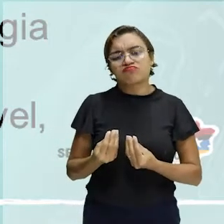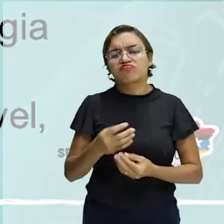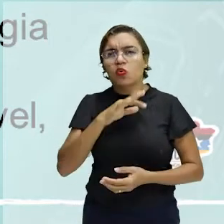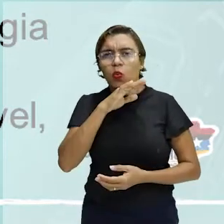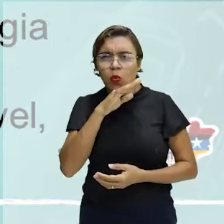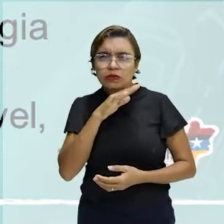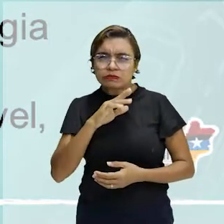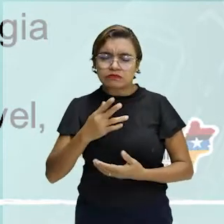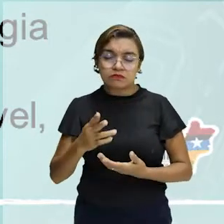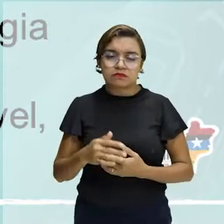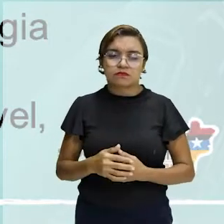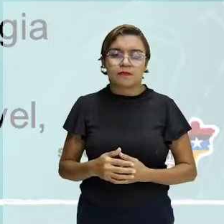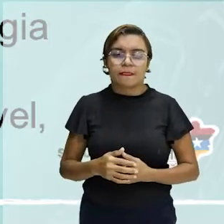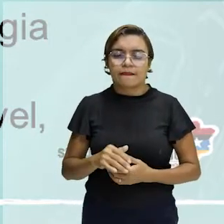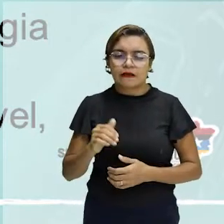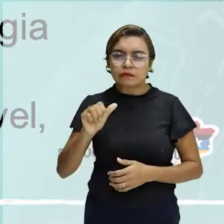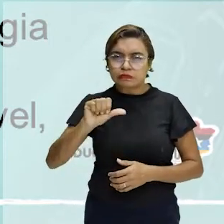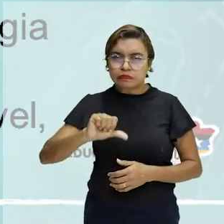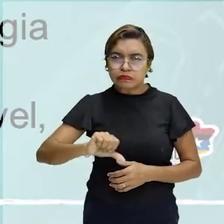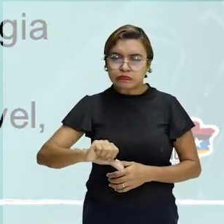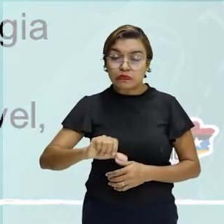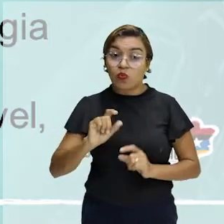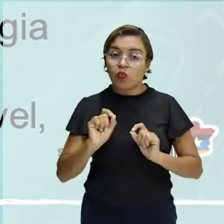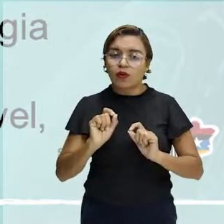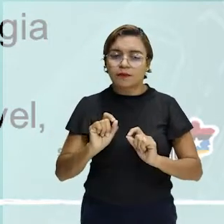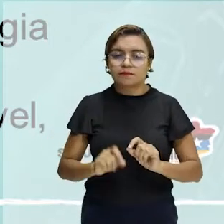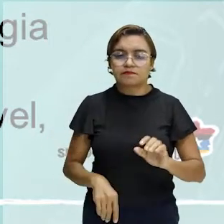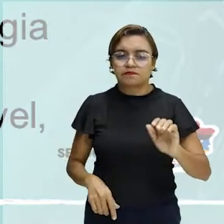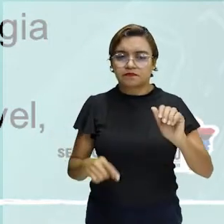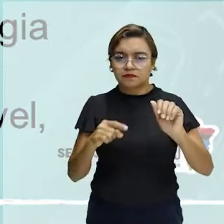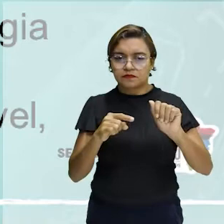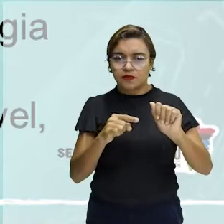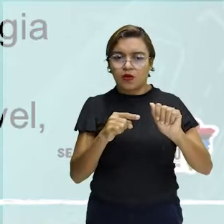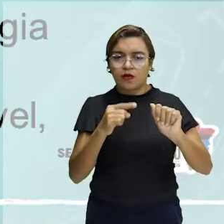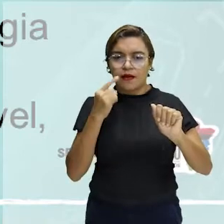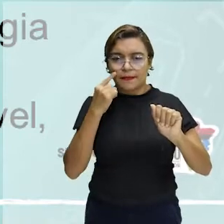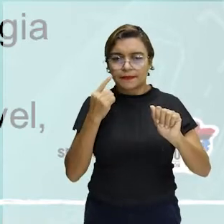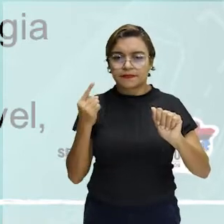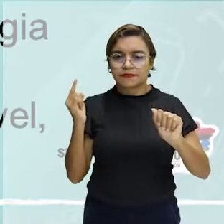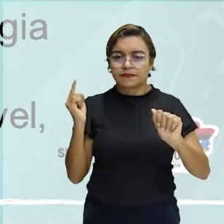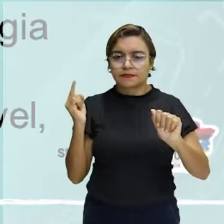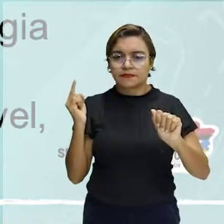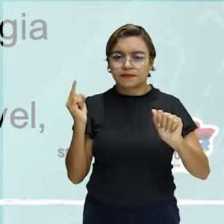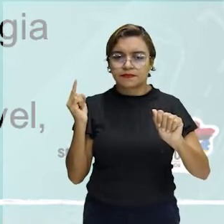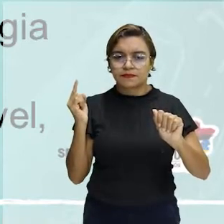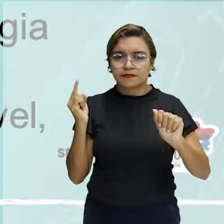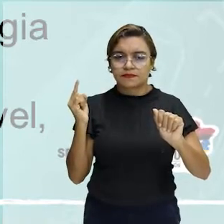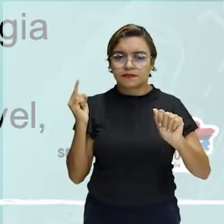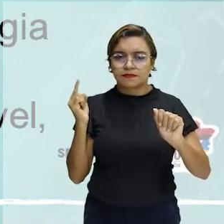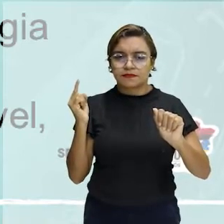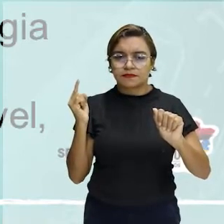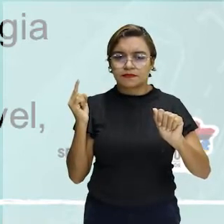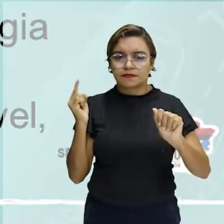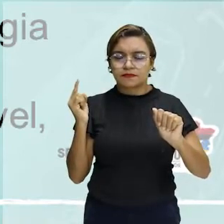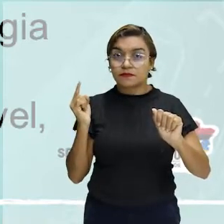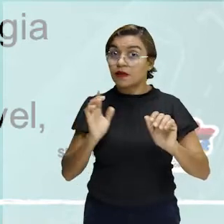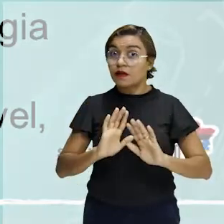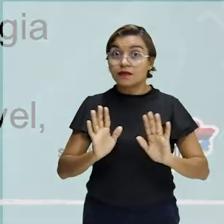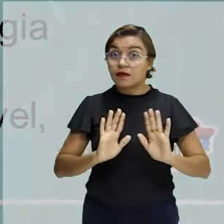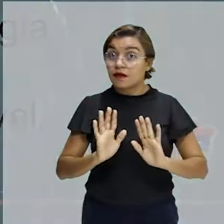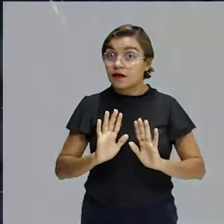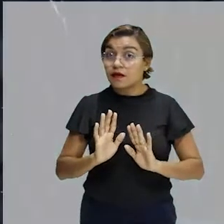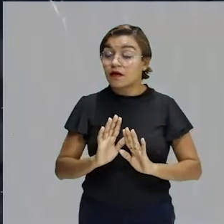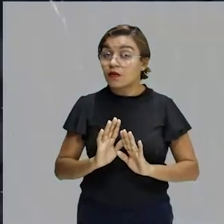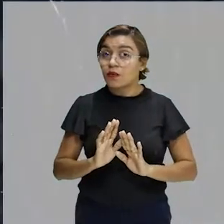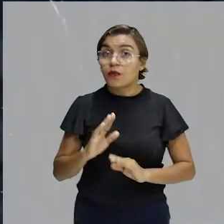O aumento da participação das fontes não renováveis de energia na produção brasileira. Nós temos o aumento das fontes não renováveis no Brasil? Não,